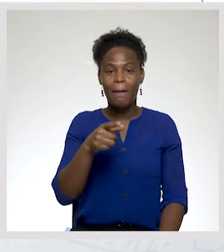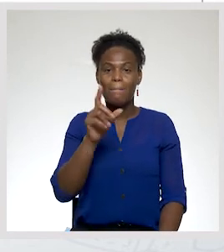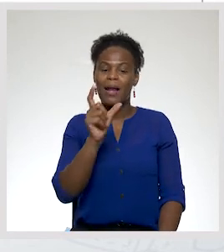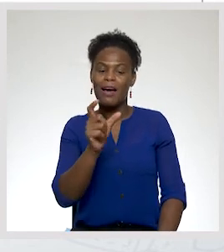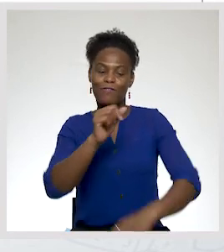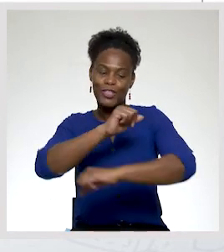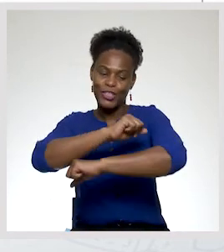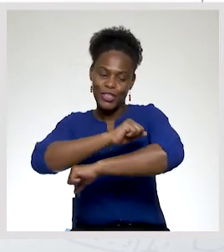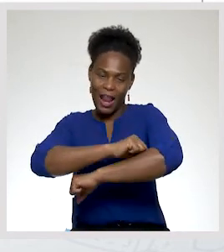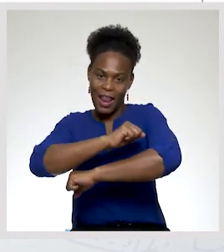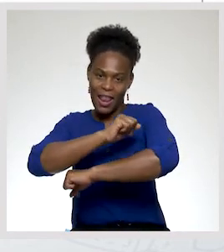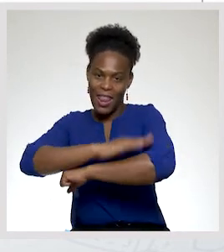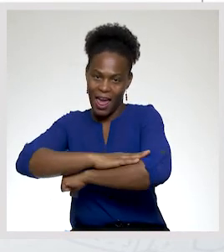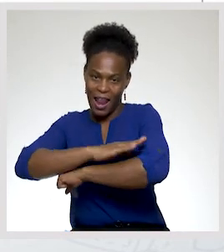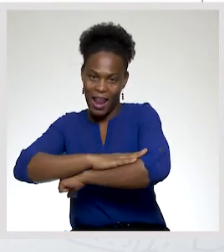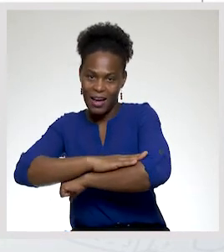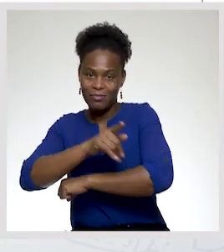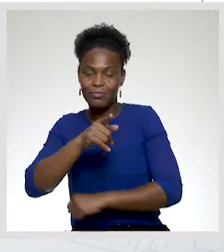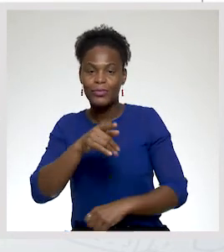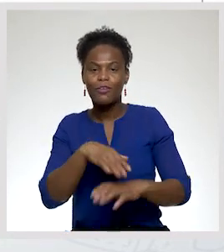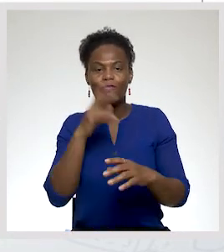Vamos ver o que é que puseram.